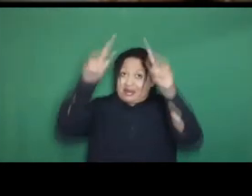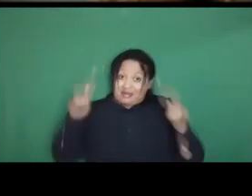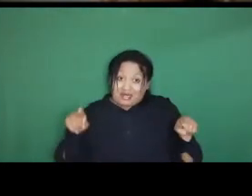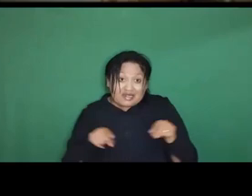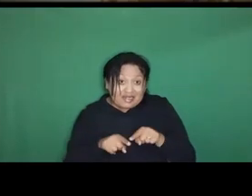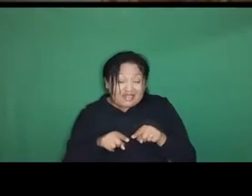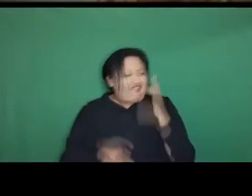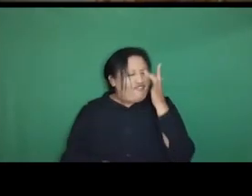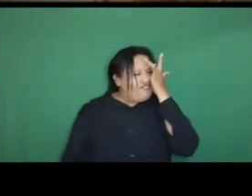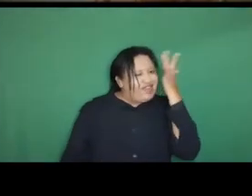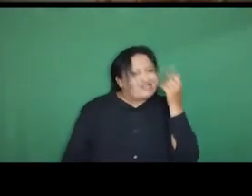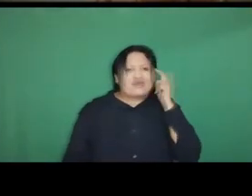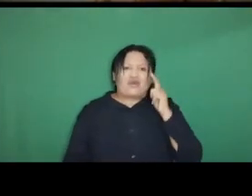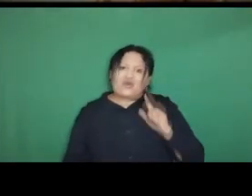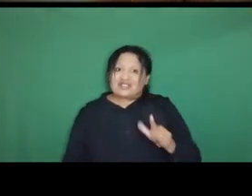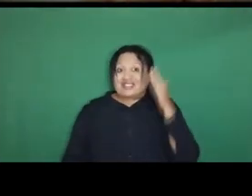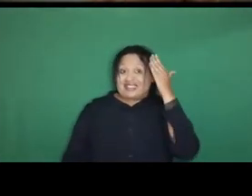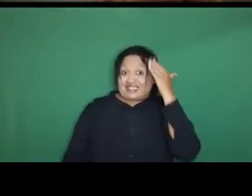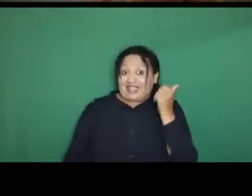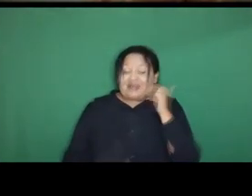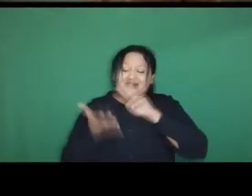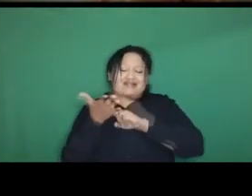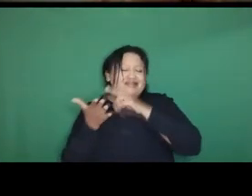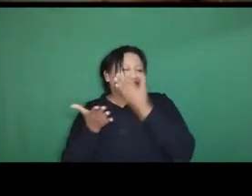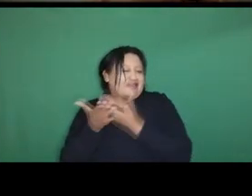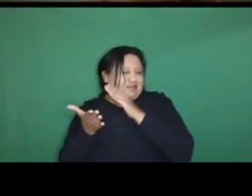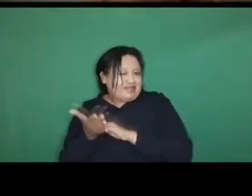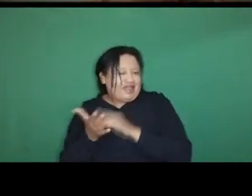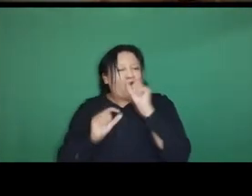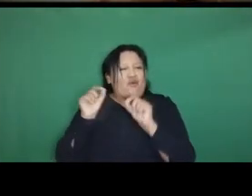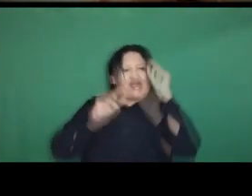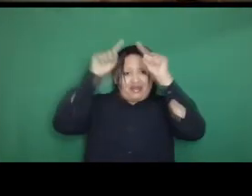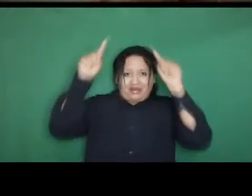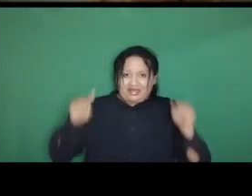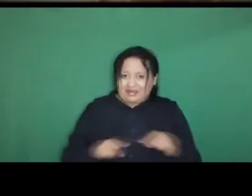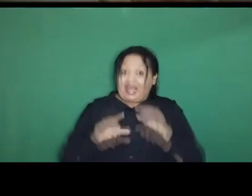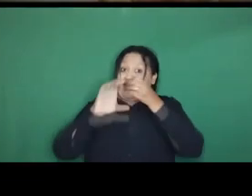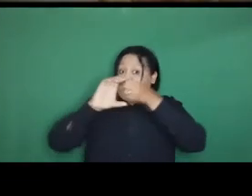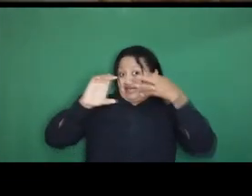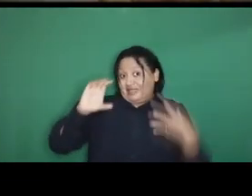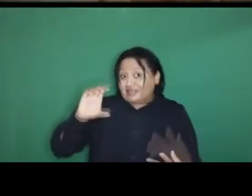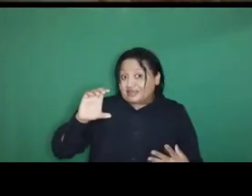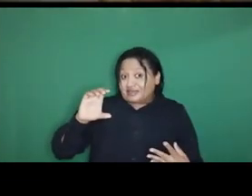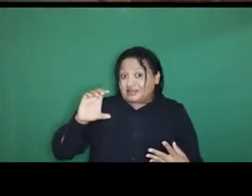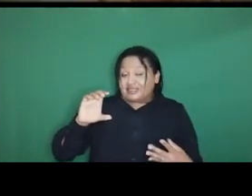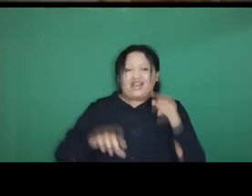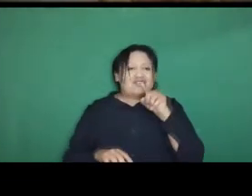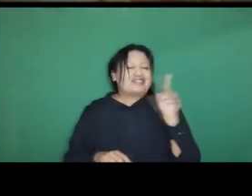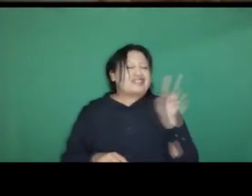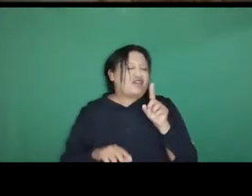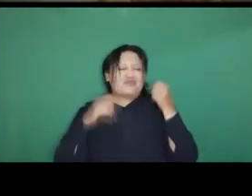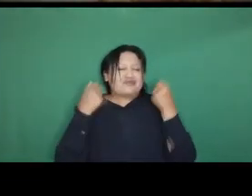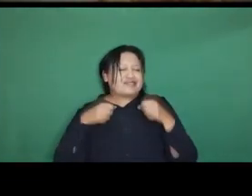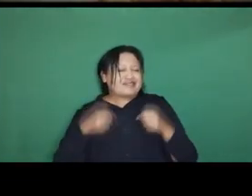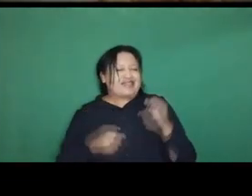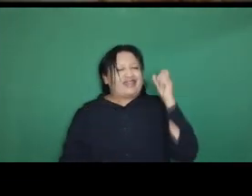você facilmente vai conseguir sabendo interpretar o que é a pirâmide as características dela você não vai ter